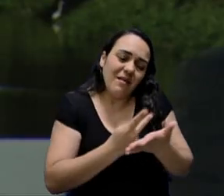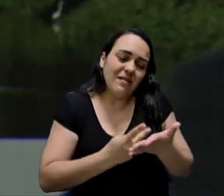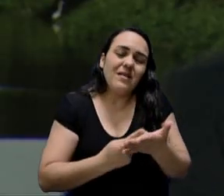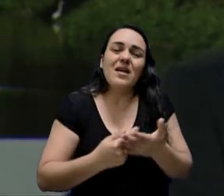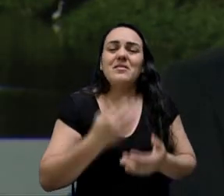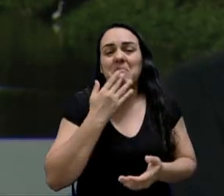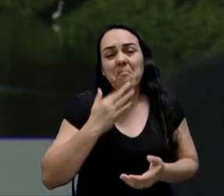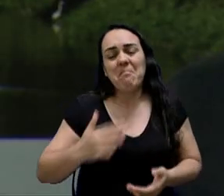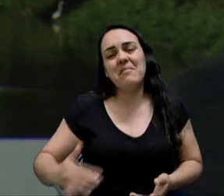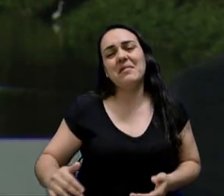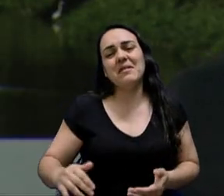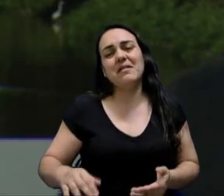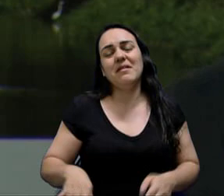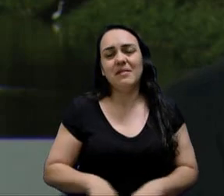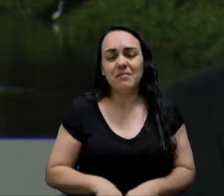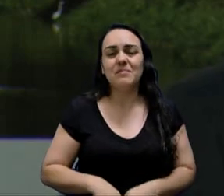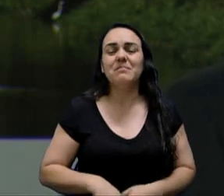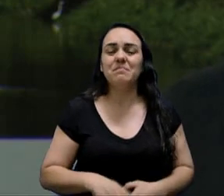E é verdade.